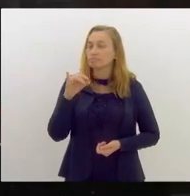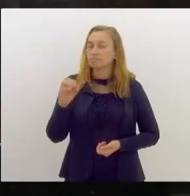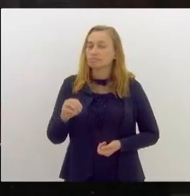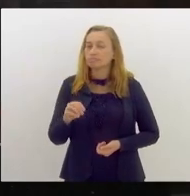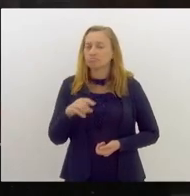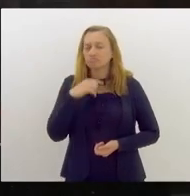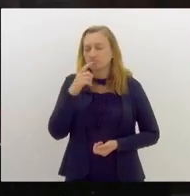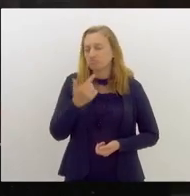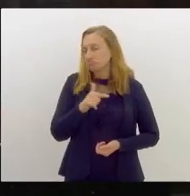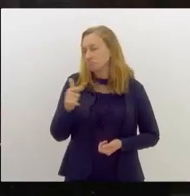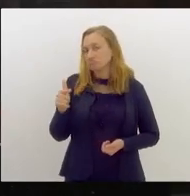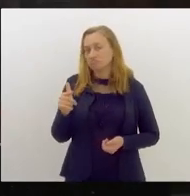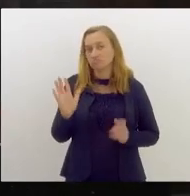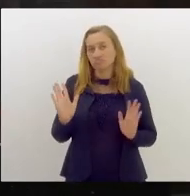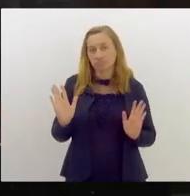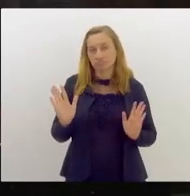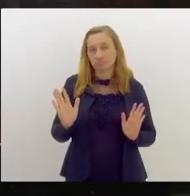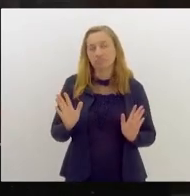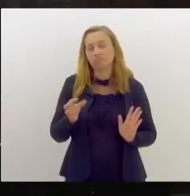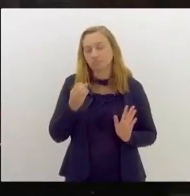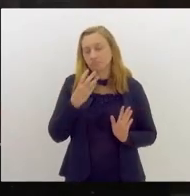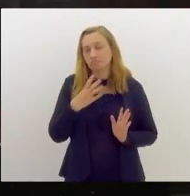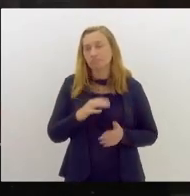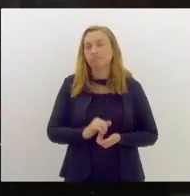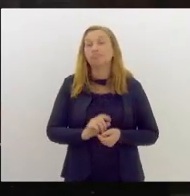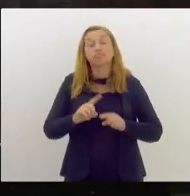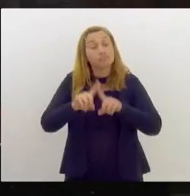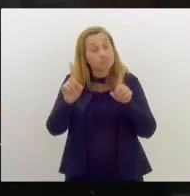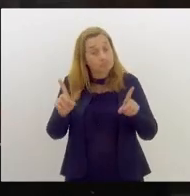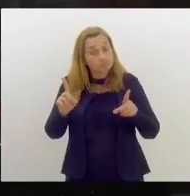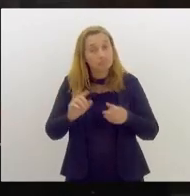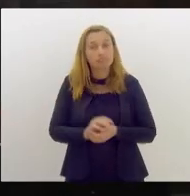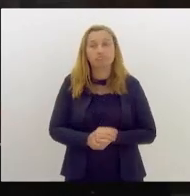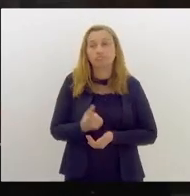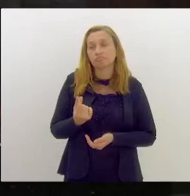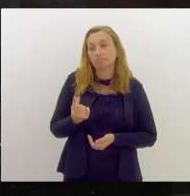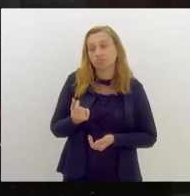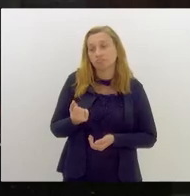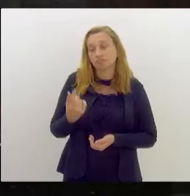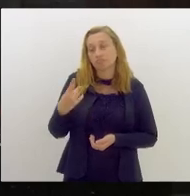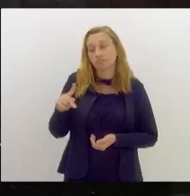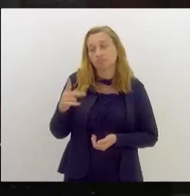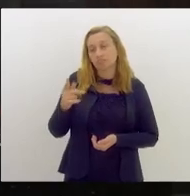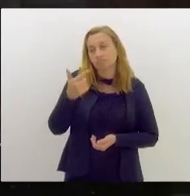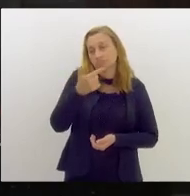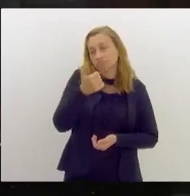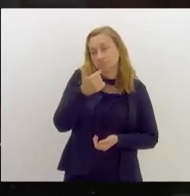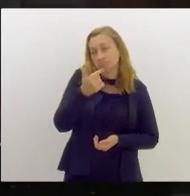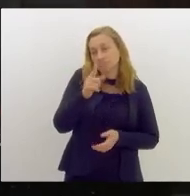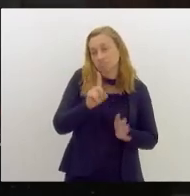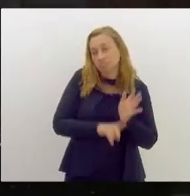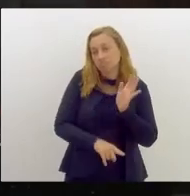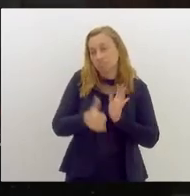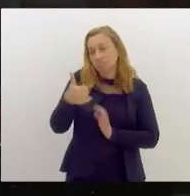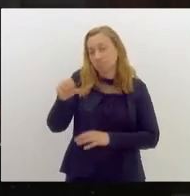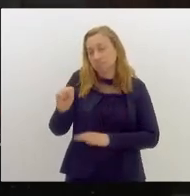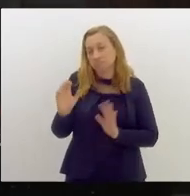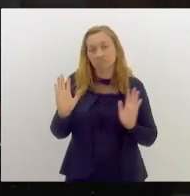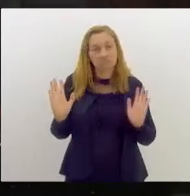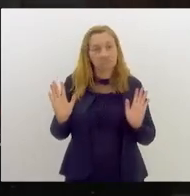que diz eu é um bem essencial mas alíquota dele é de 12 12 menor que 18